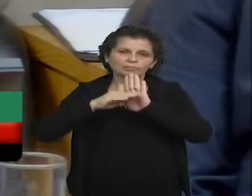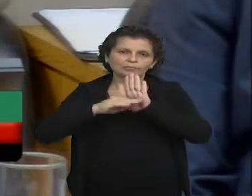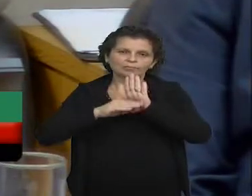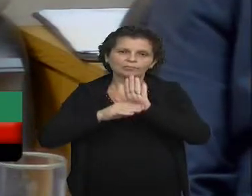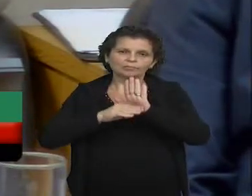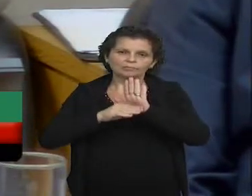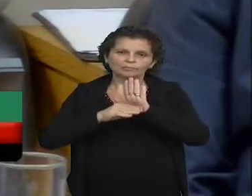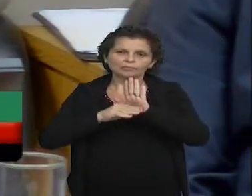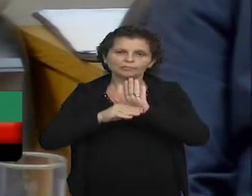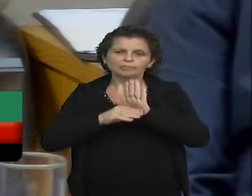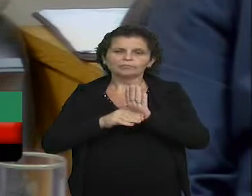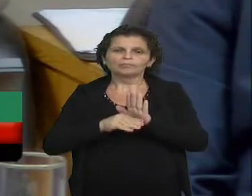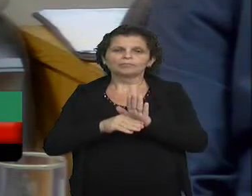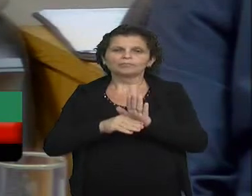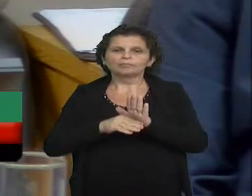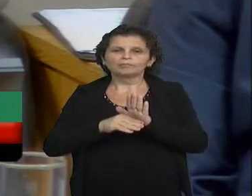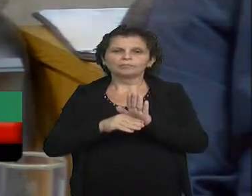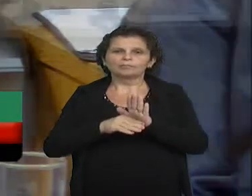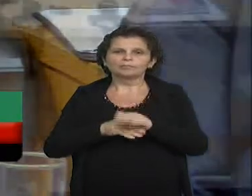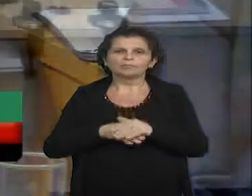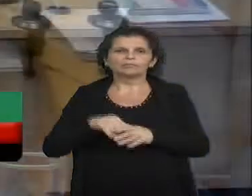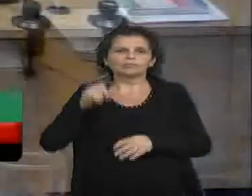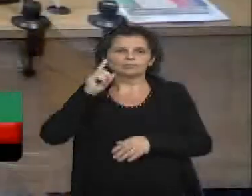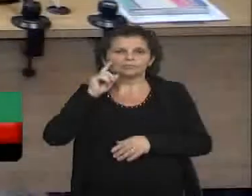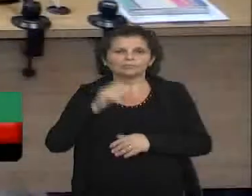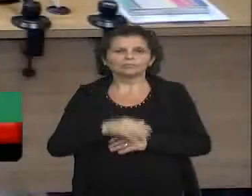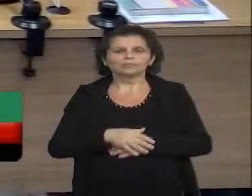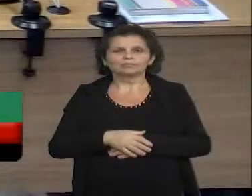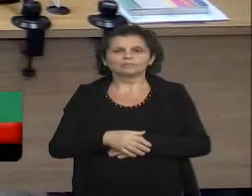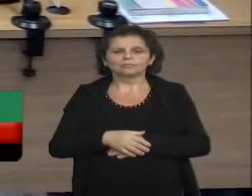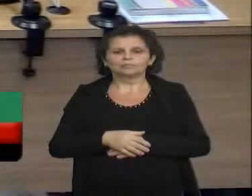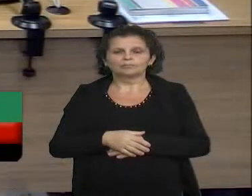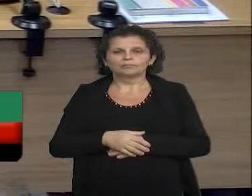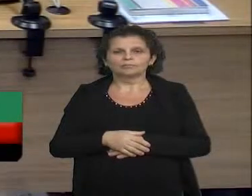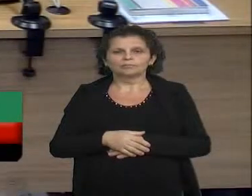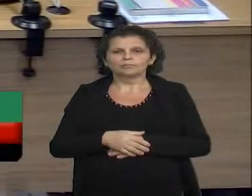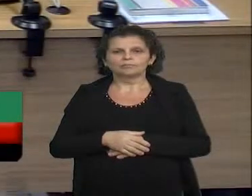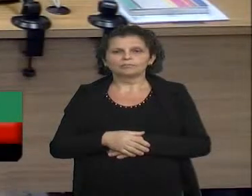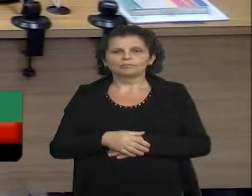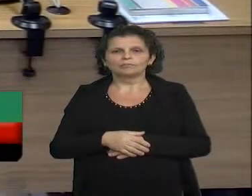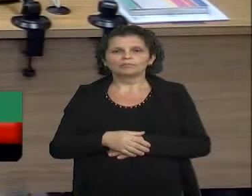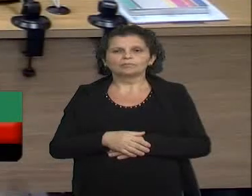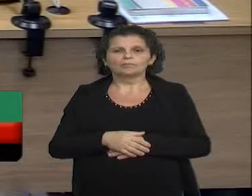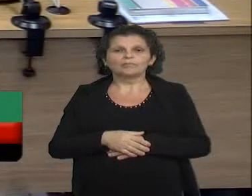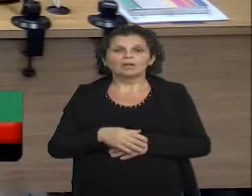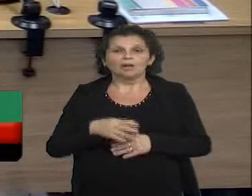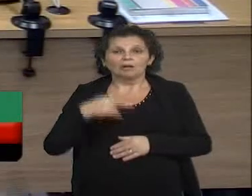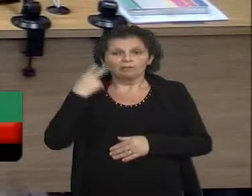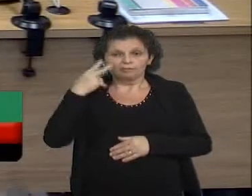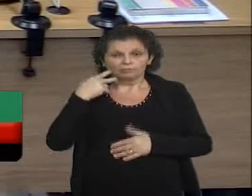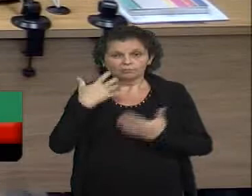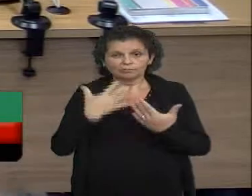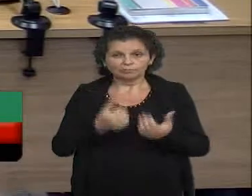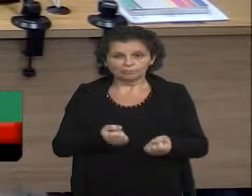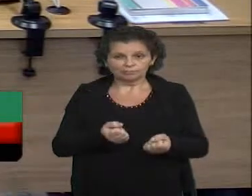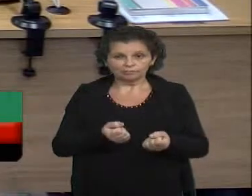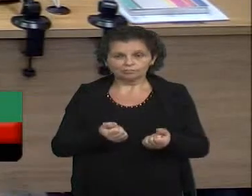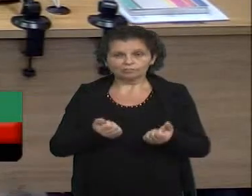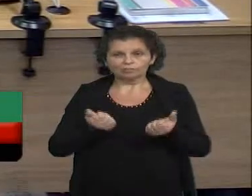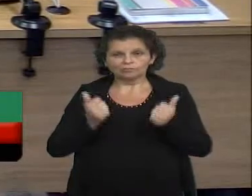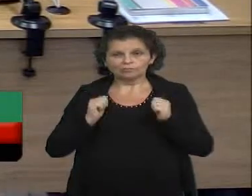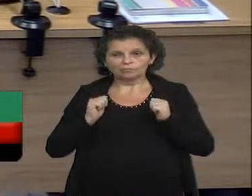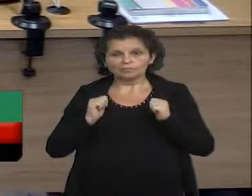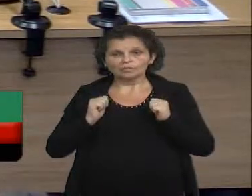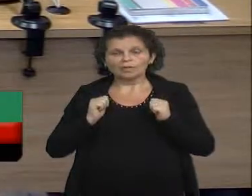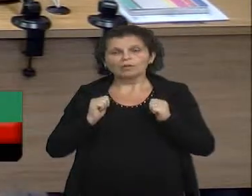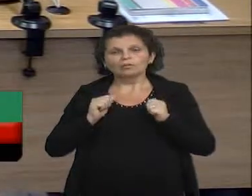passar direto para a ordem do dia. Vereadores favoráveis, permaneçam como